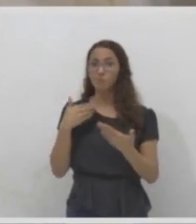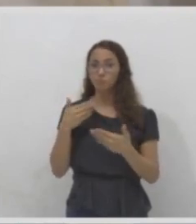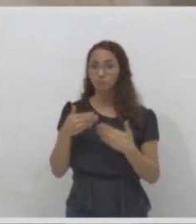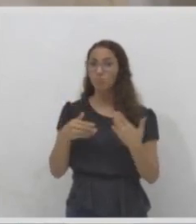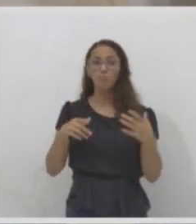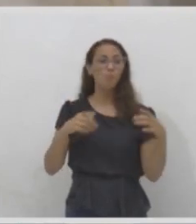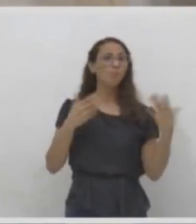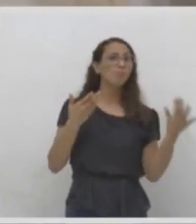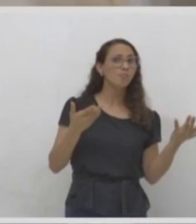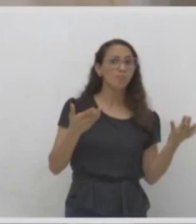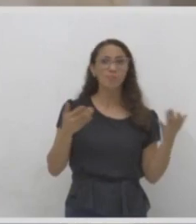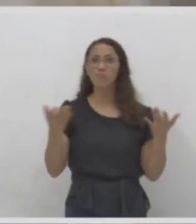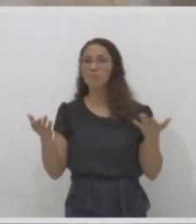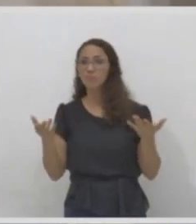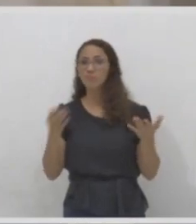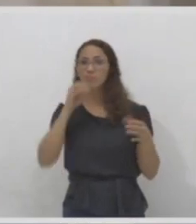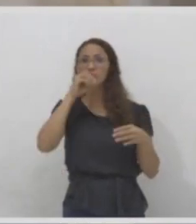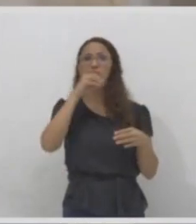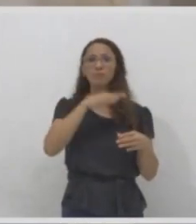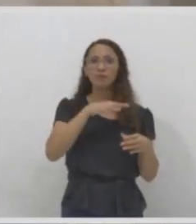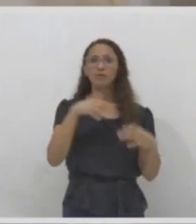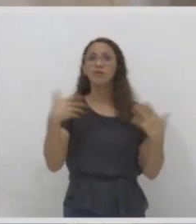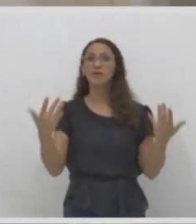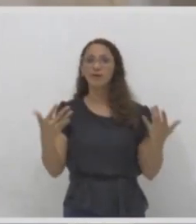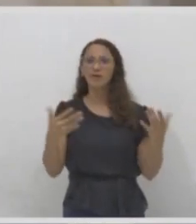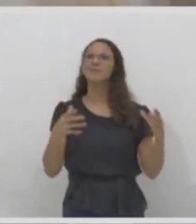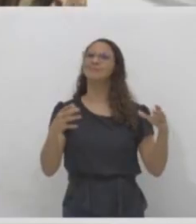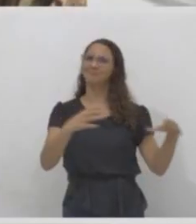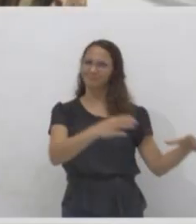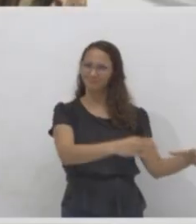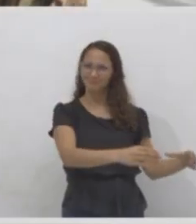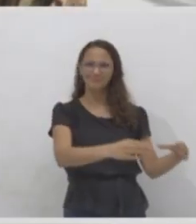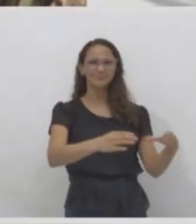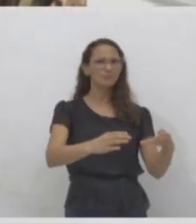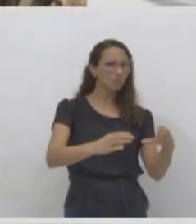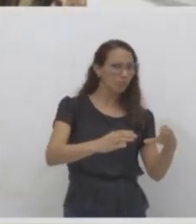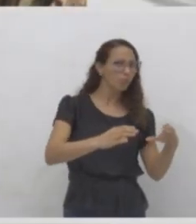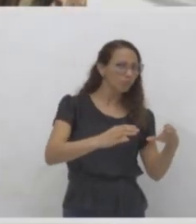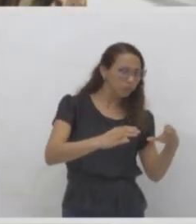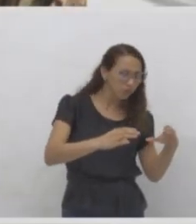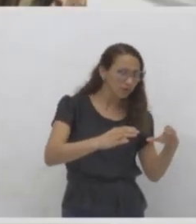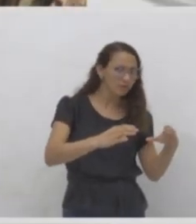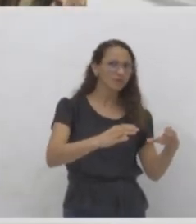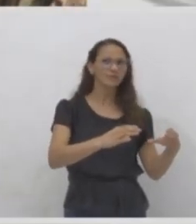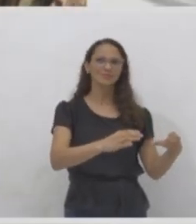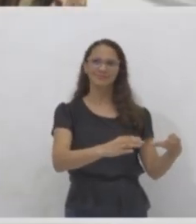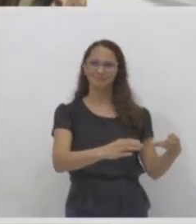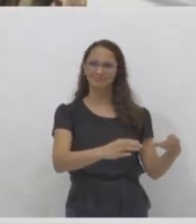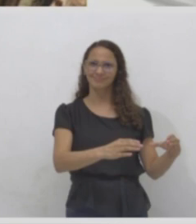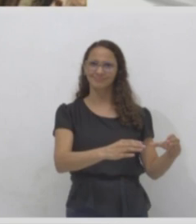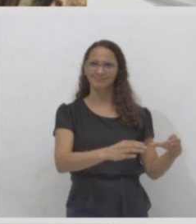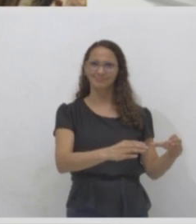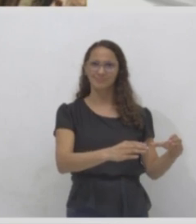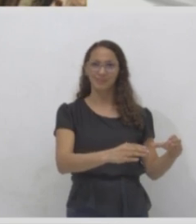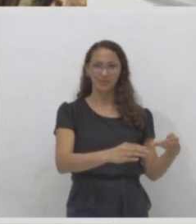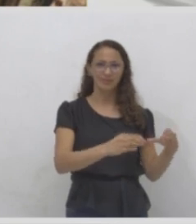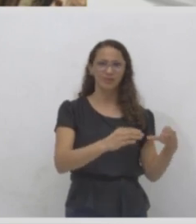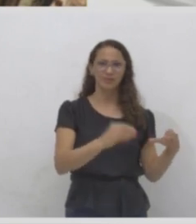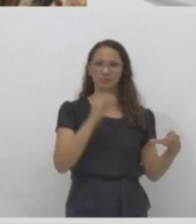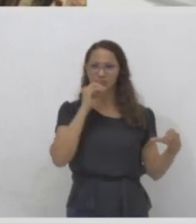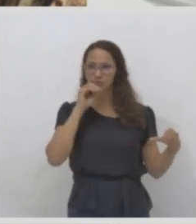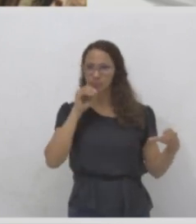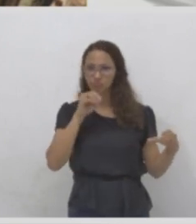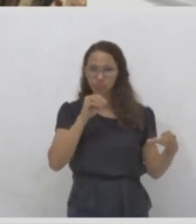algum lugar. E eles depositavam nas escarradeiras, serviam para cuspir, gente. Tá? Eles jogavam tabaco, cuspiam